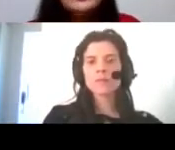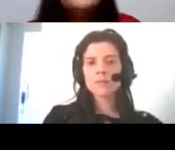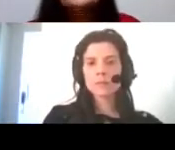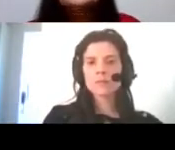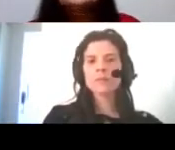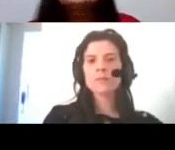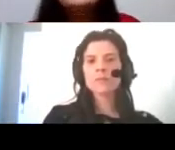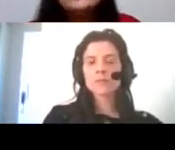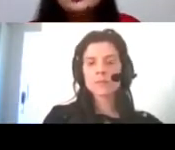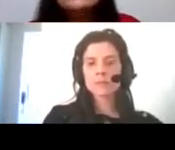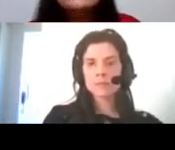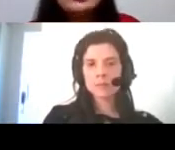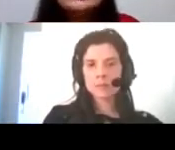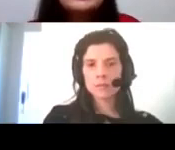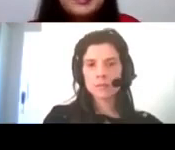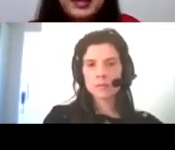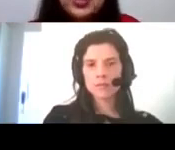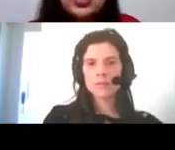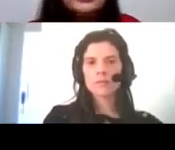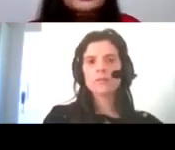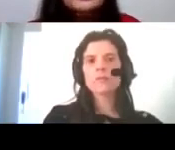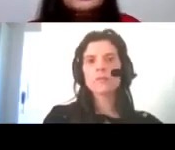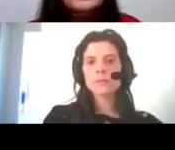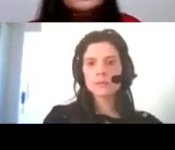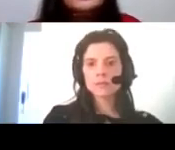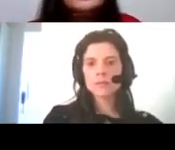pública, a partir do artigo 37.